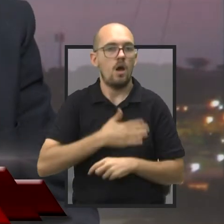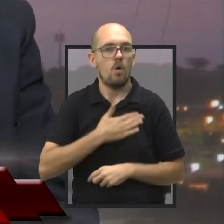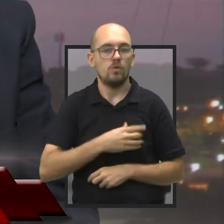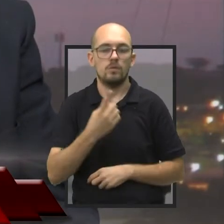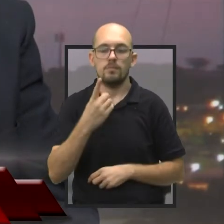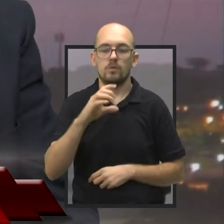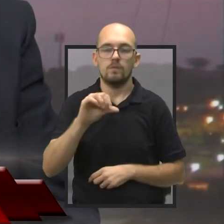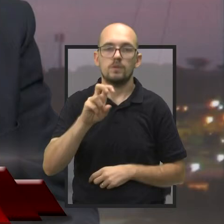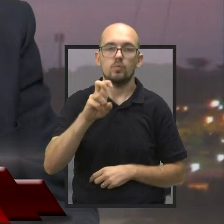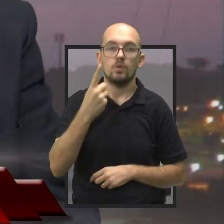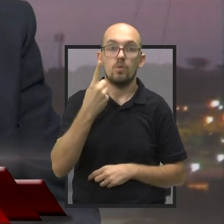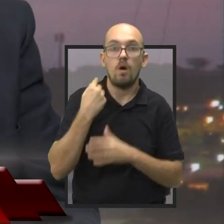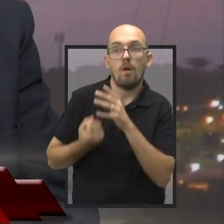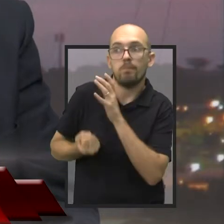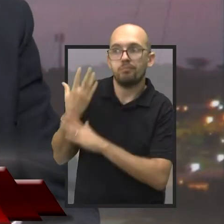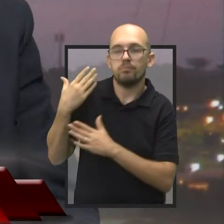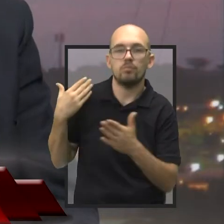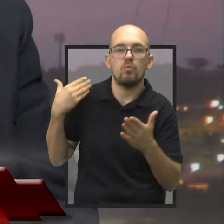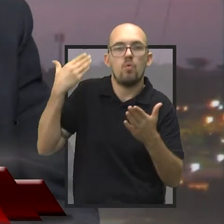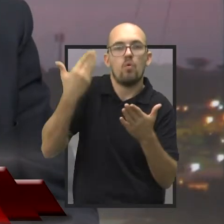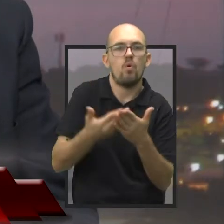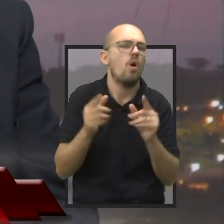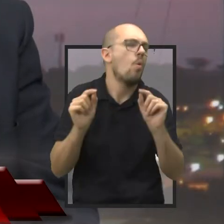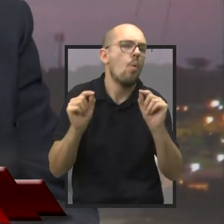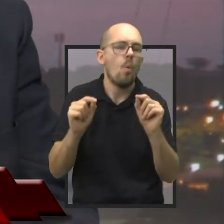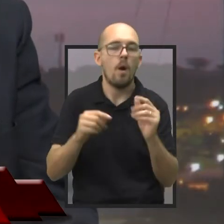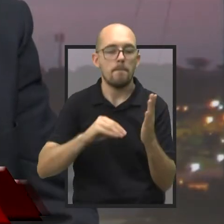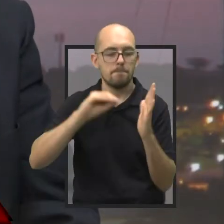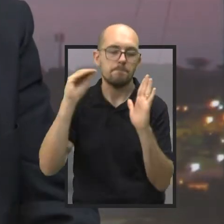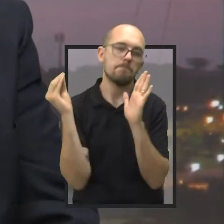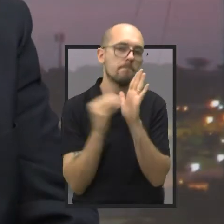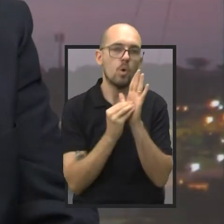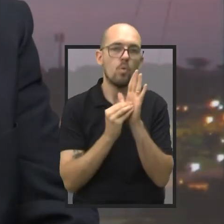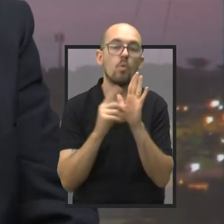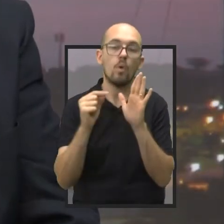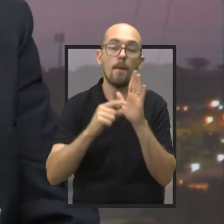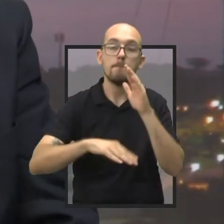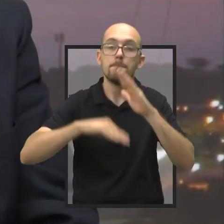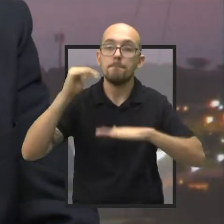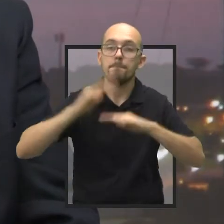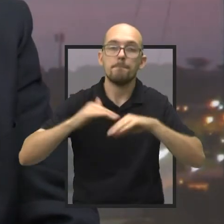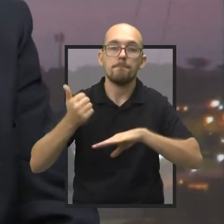onde estabeleceu que a profissão economista